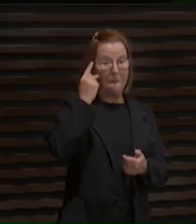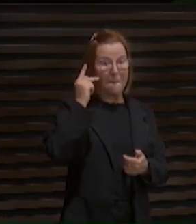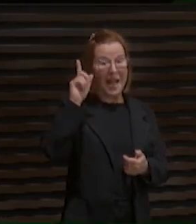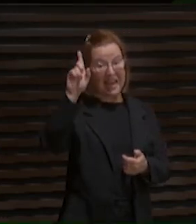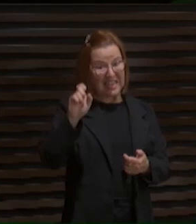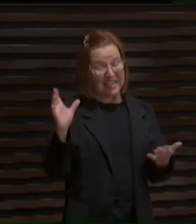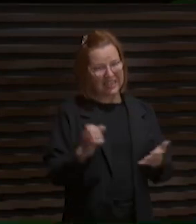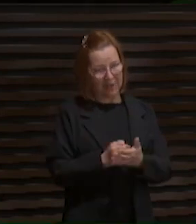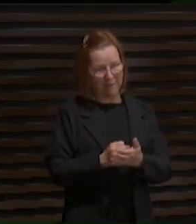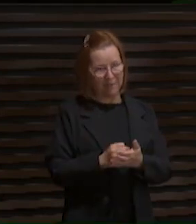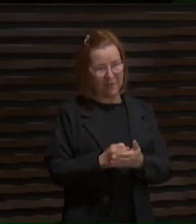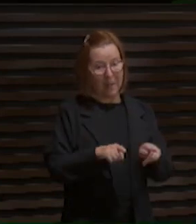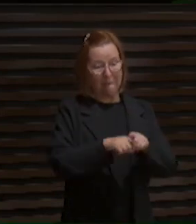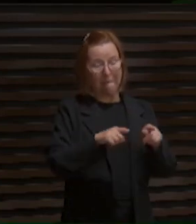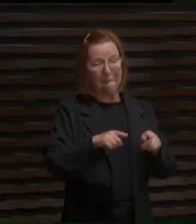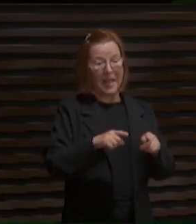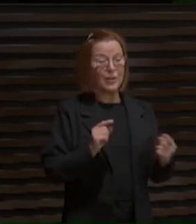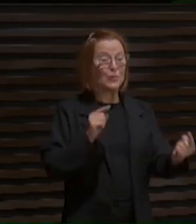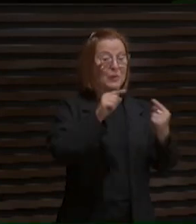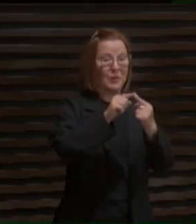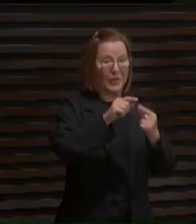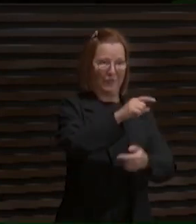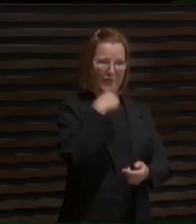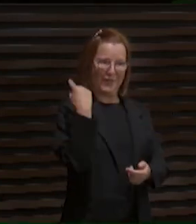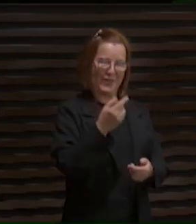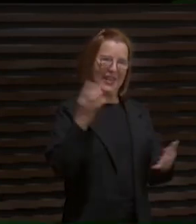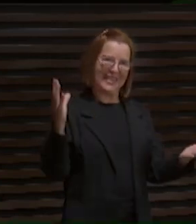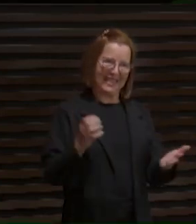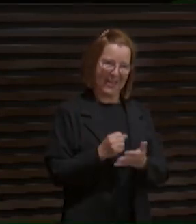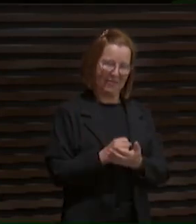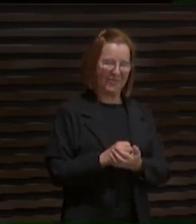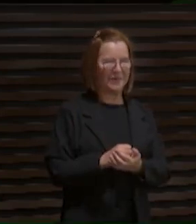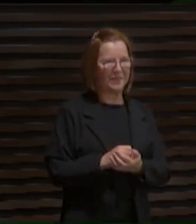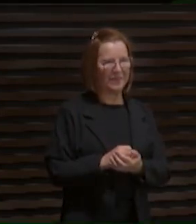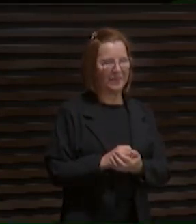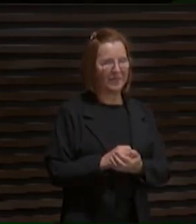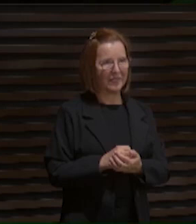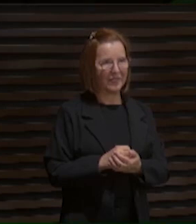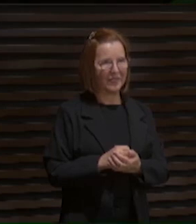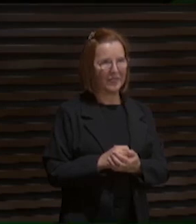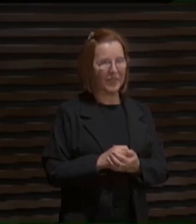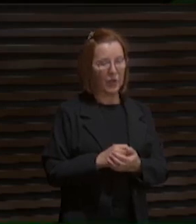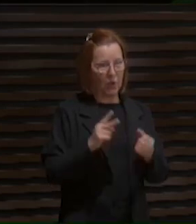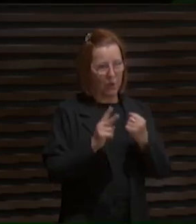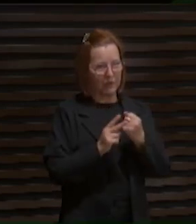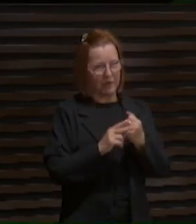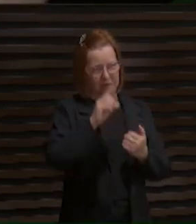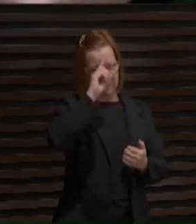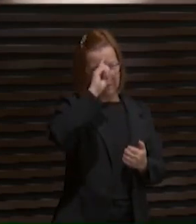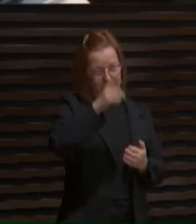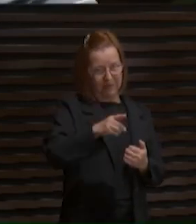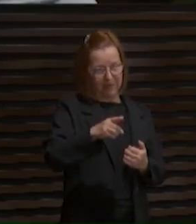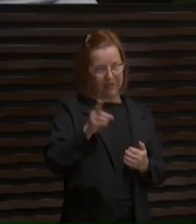mas por que nós fomos salvos. A gente tem que ser maduro para entender que os imperativos não é para que a gente ganhe